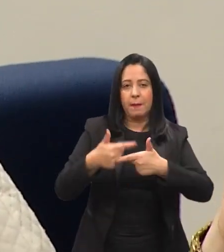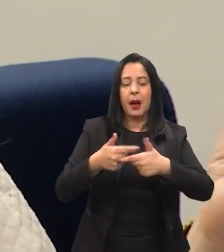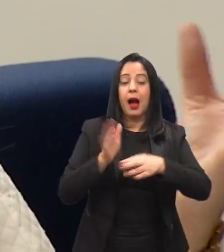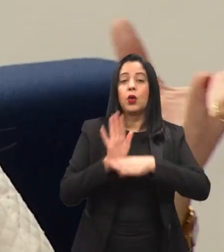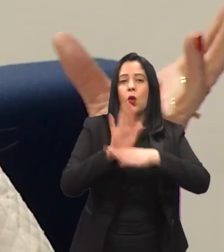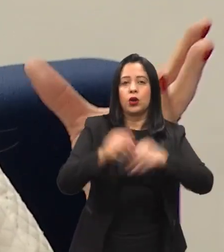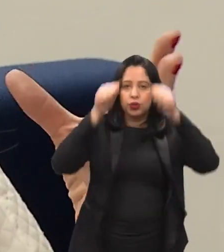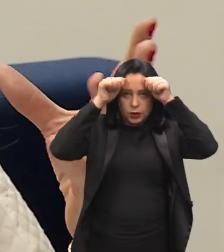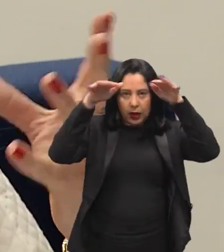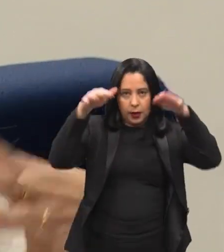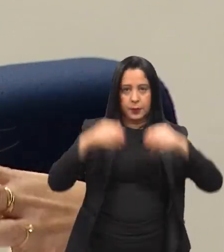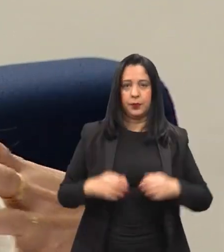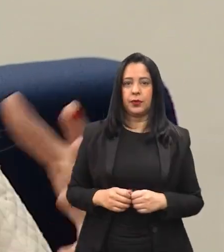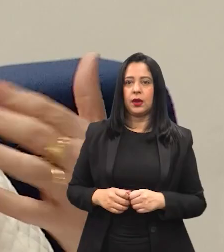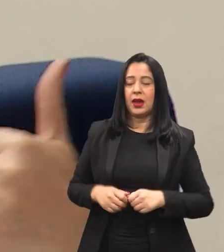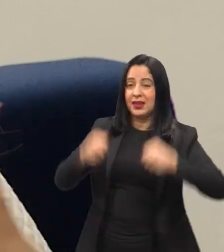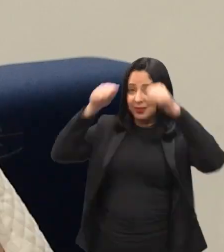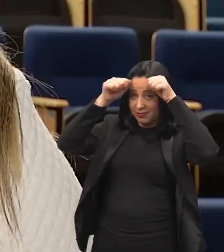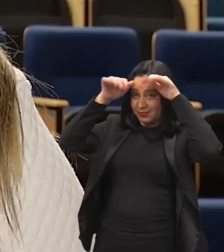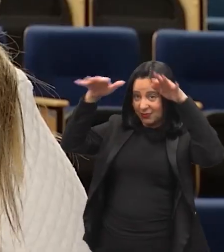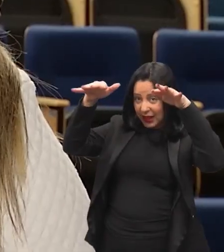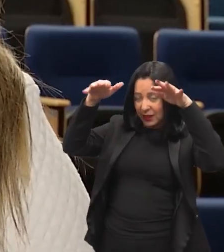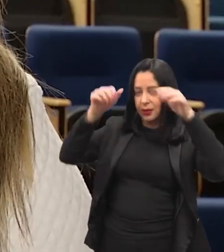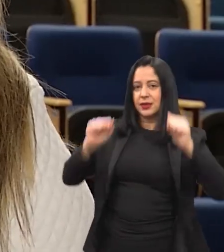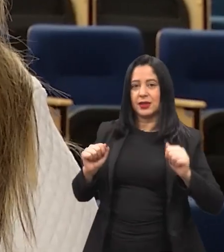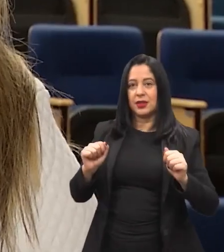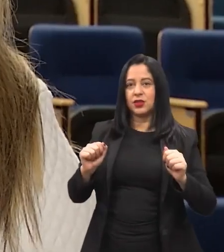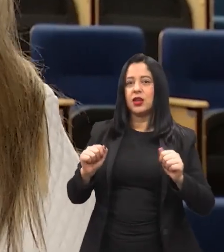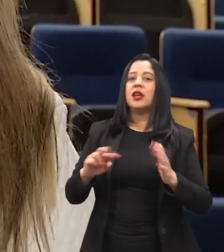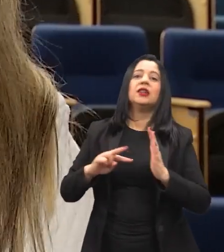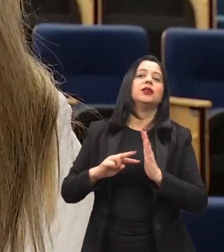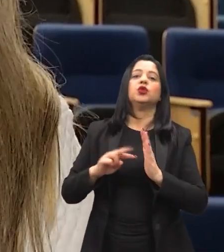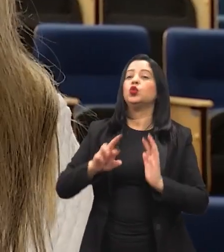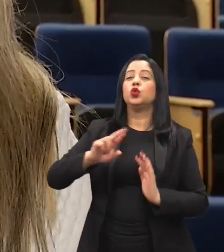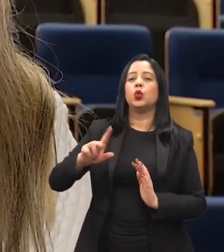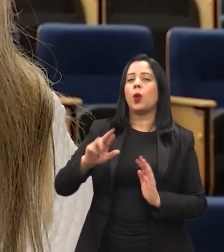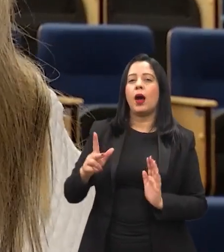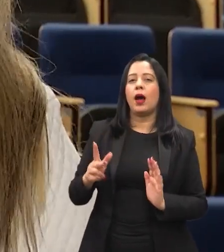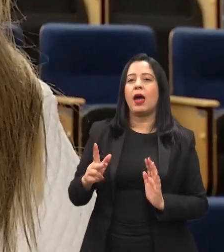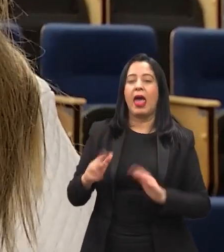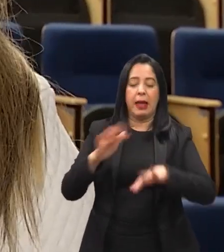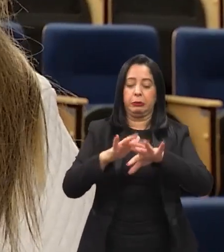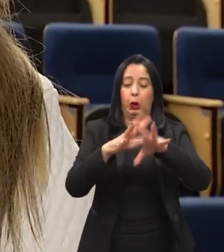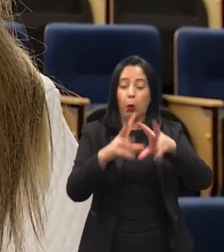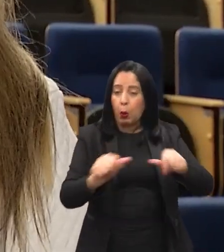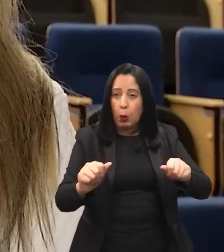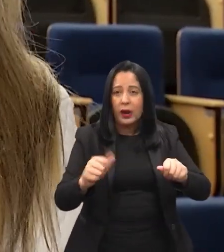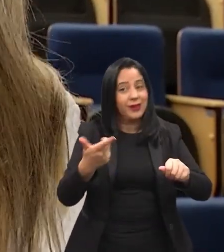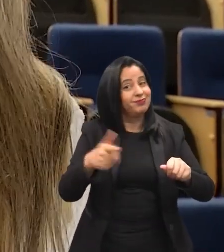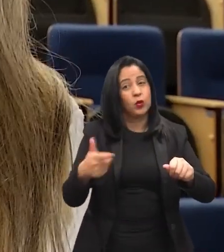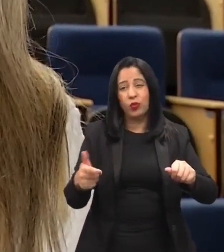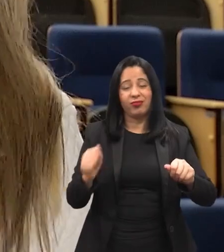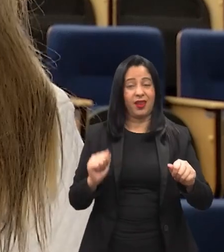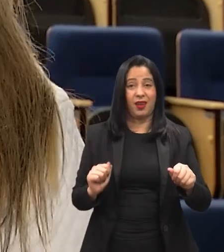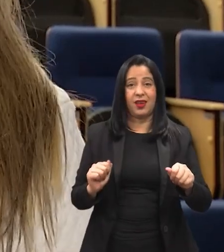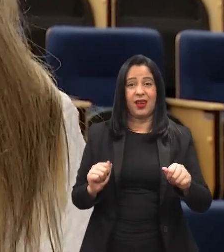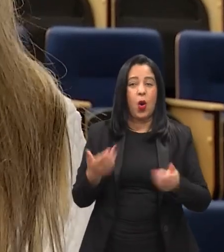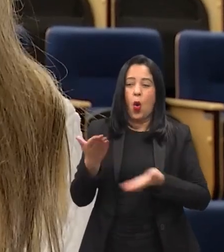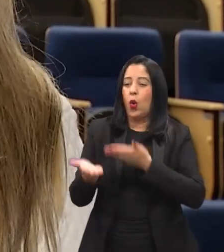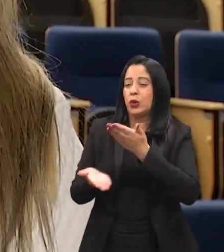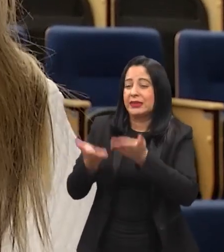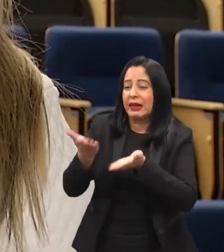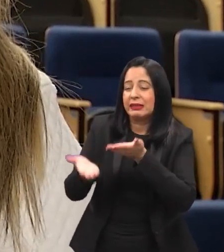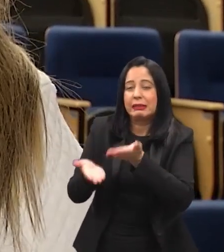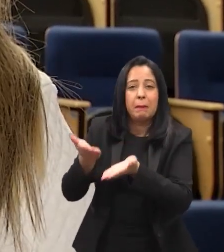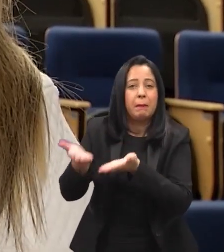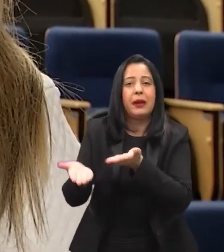pessoas portadoras do transtorno do espectro autista. O espectro autista é uma condição dessa personalidade, então ele não é uma coisa que tem cura, que vai